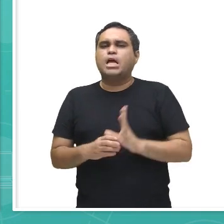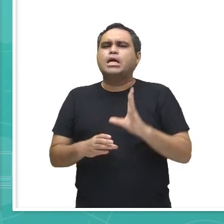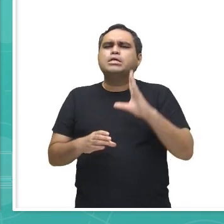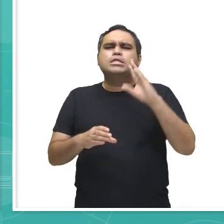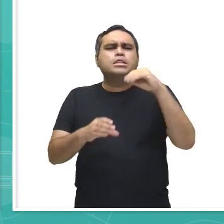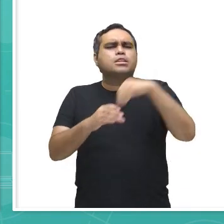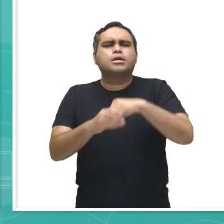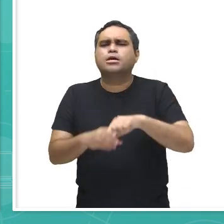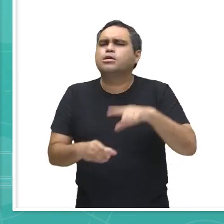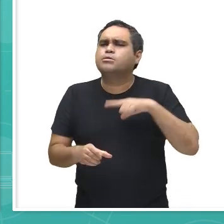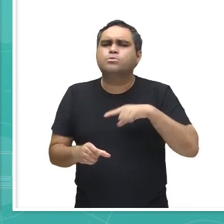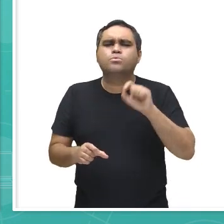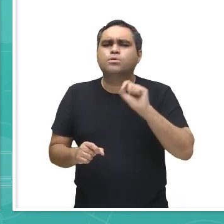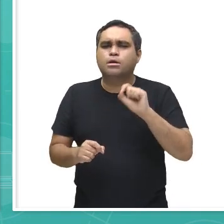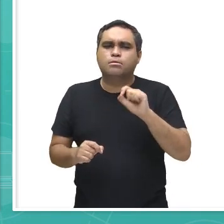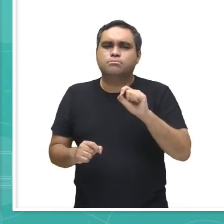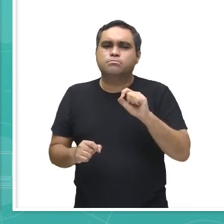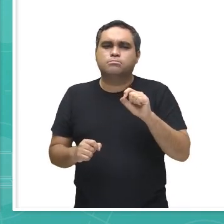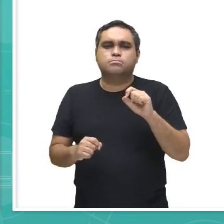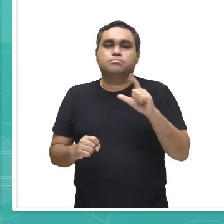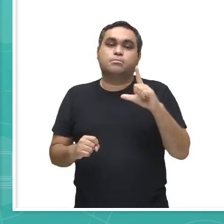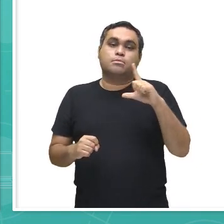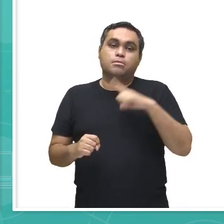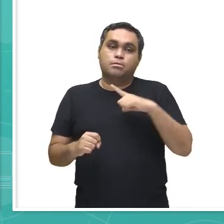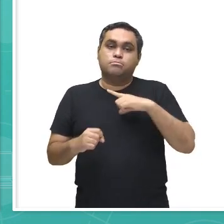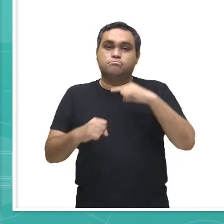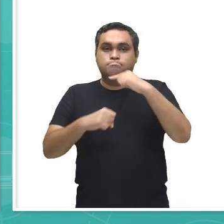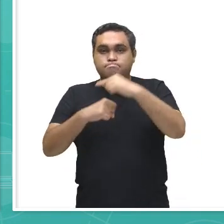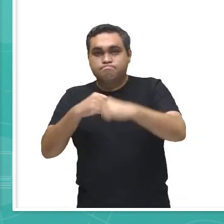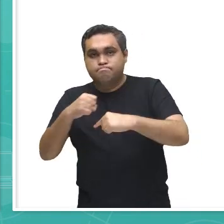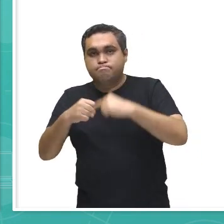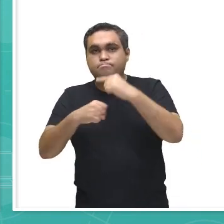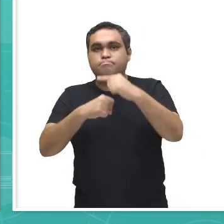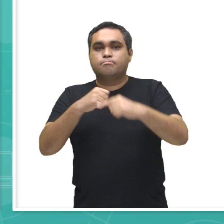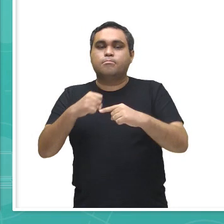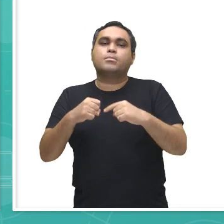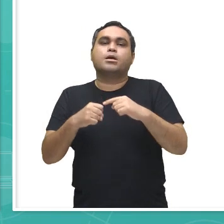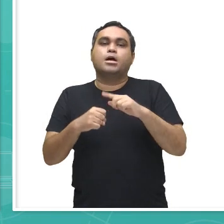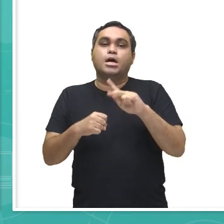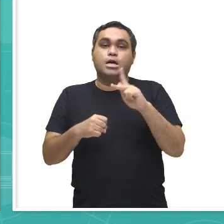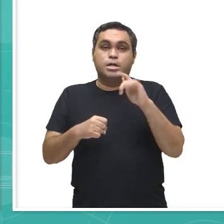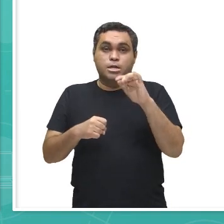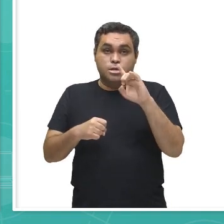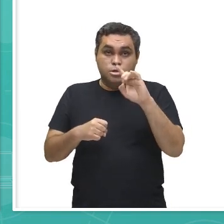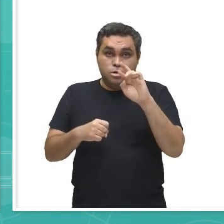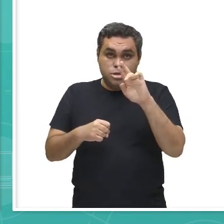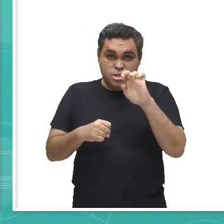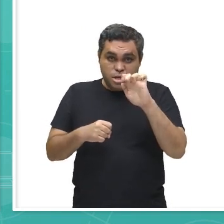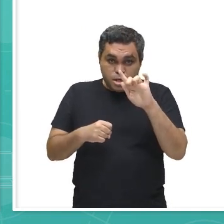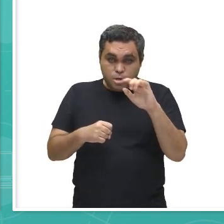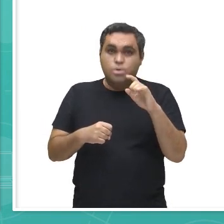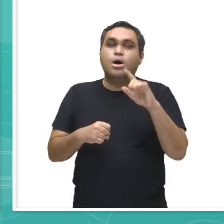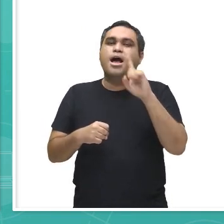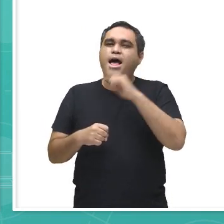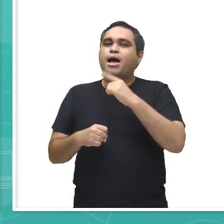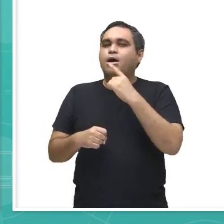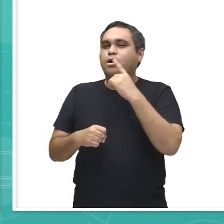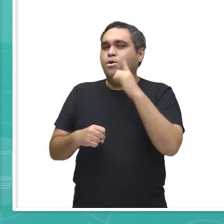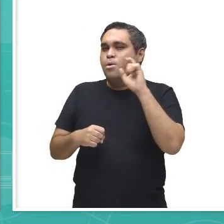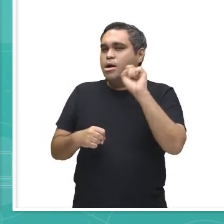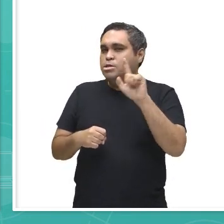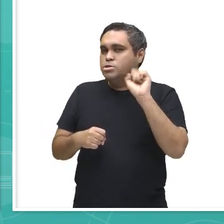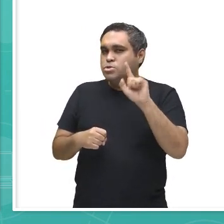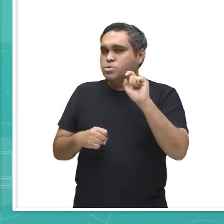composto por átomos de hidrogênio, representados aqui pelas bolinhas azuis. O H